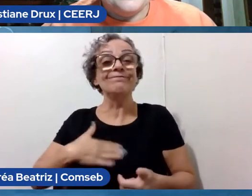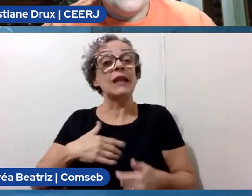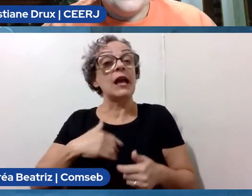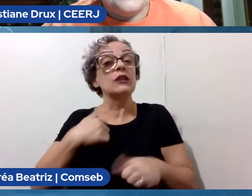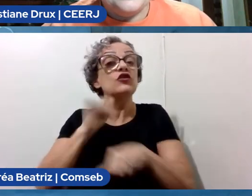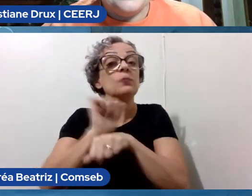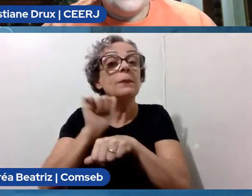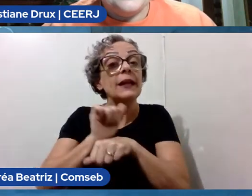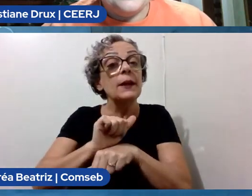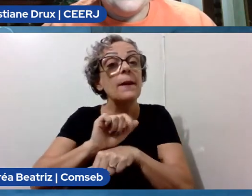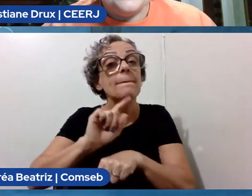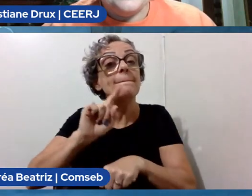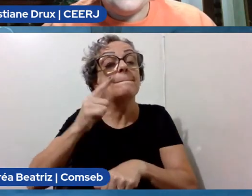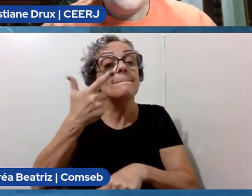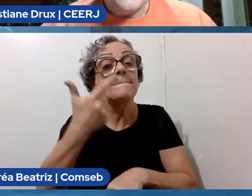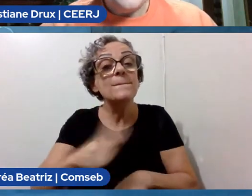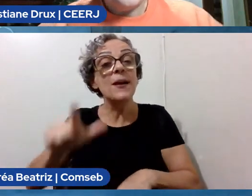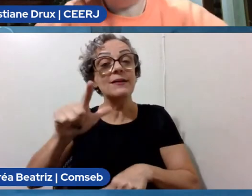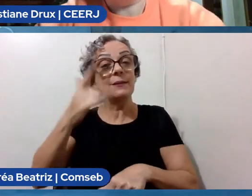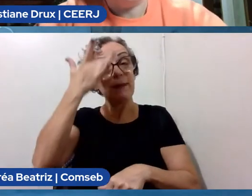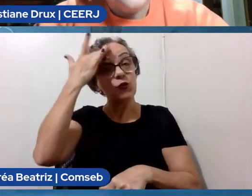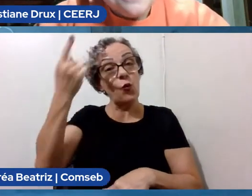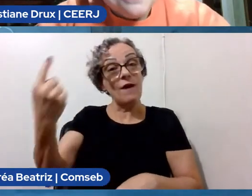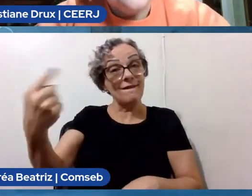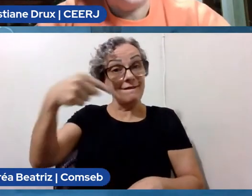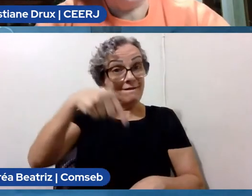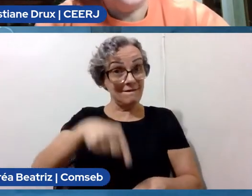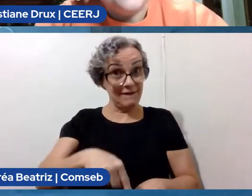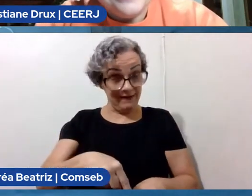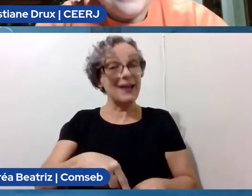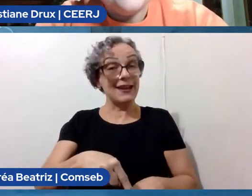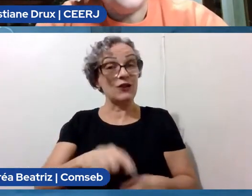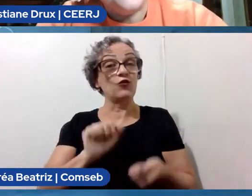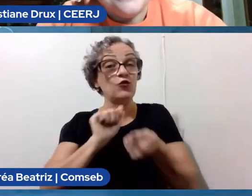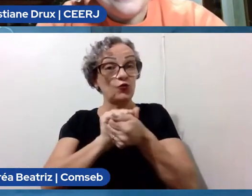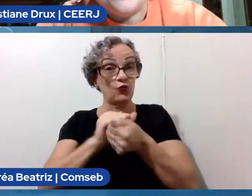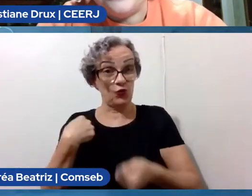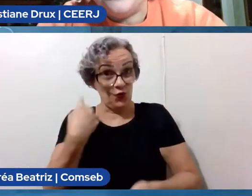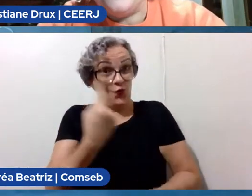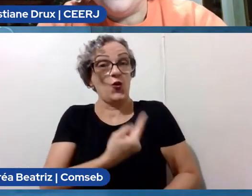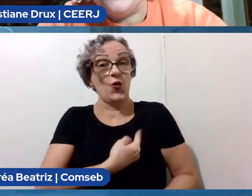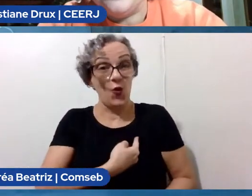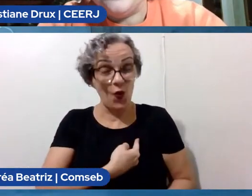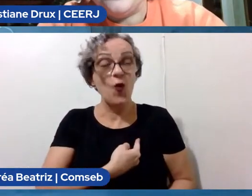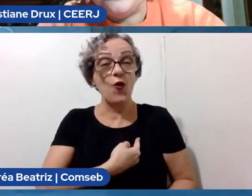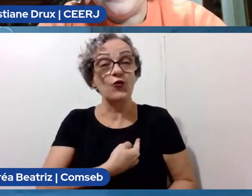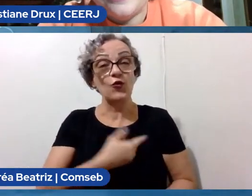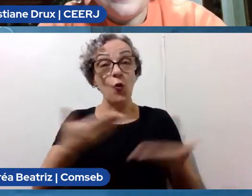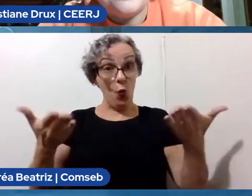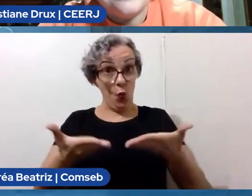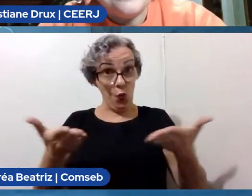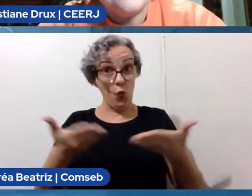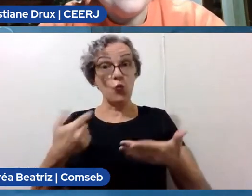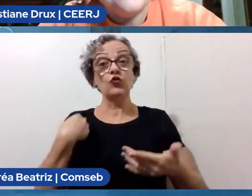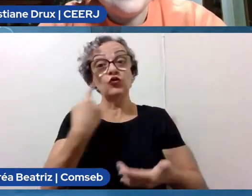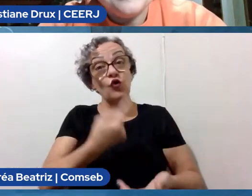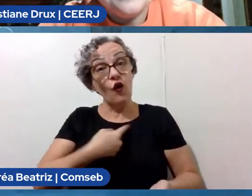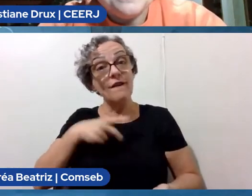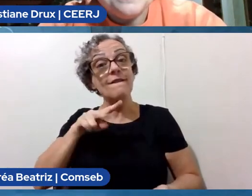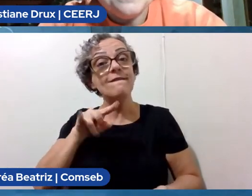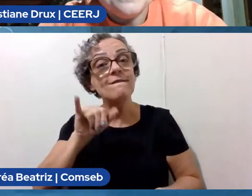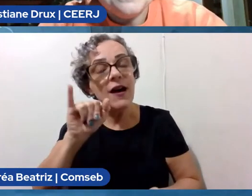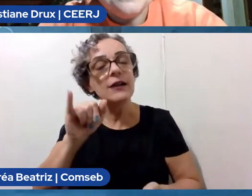que deverá somar aqui conosco. E hoje nós vamos seguir com o estudo do Livro